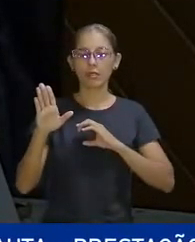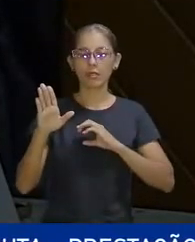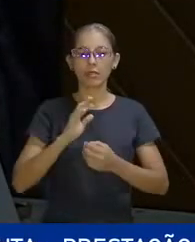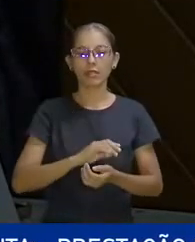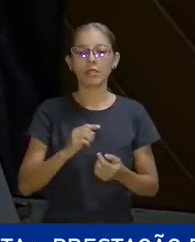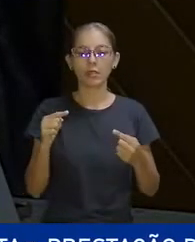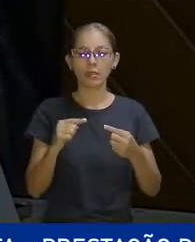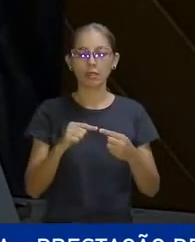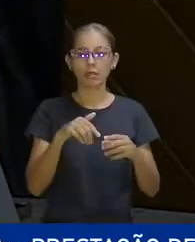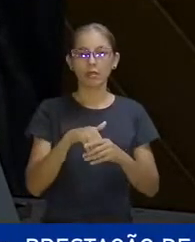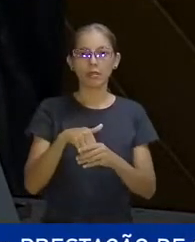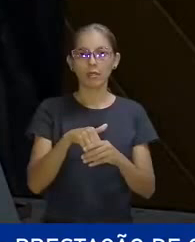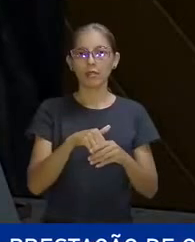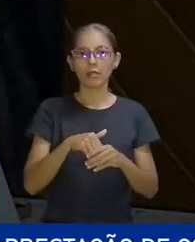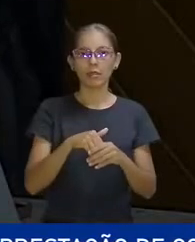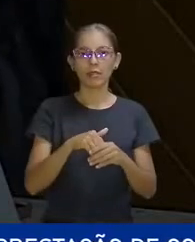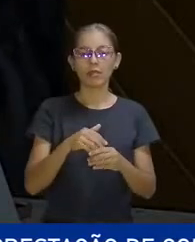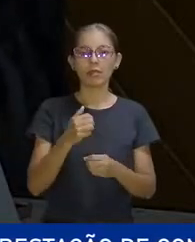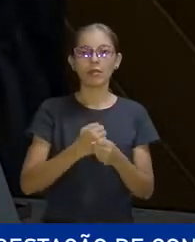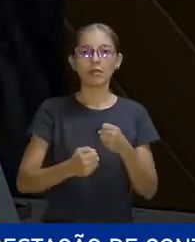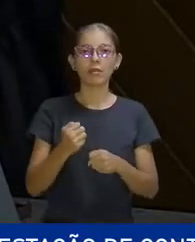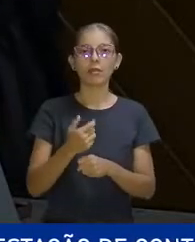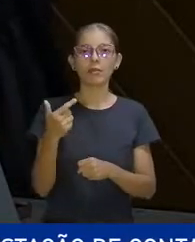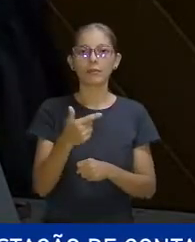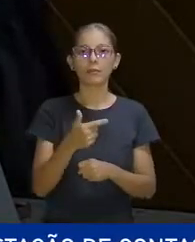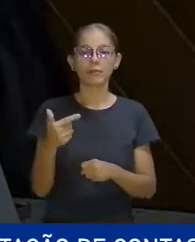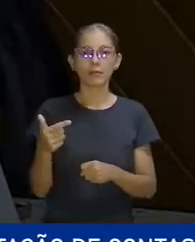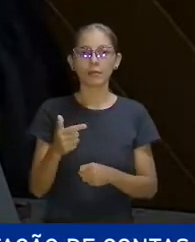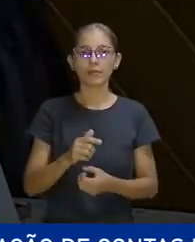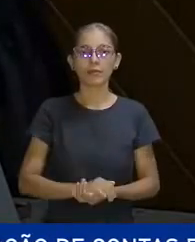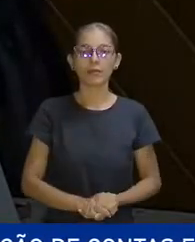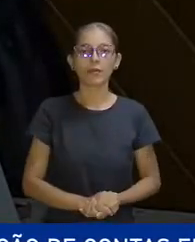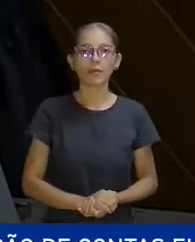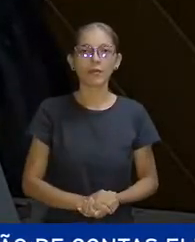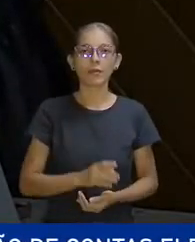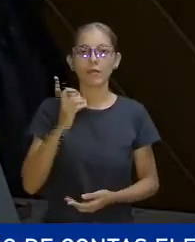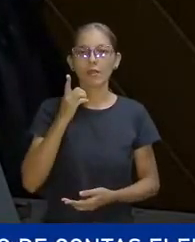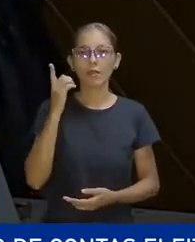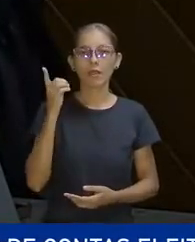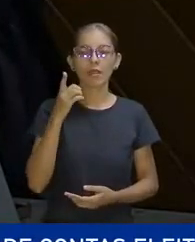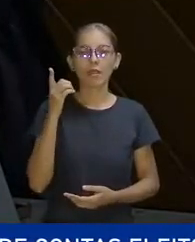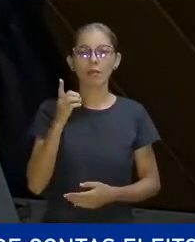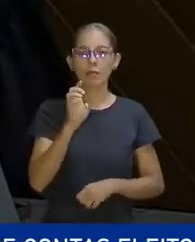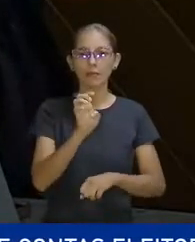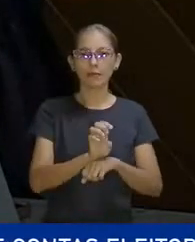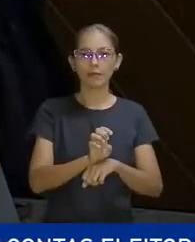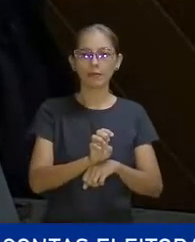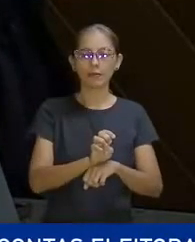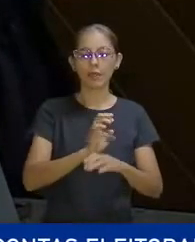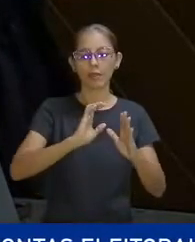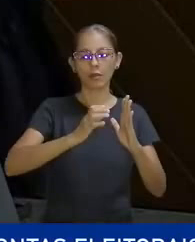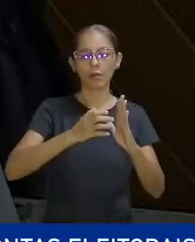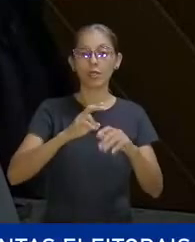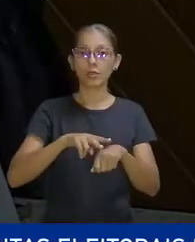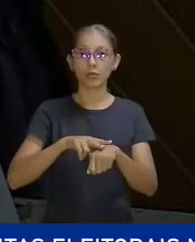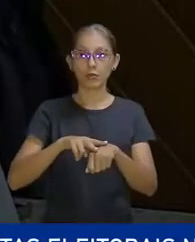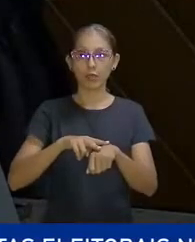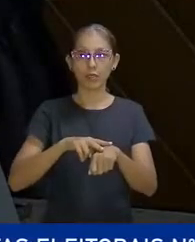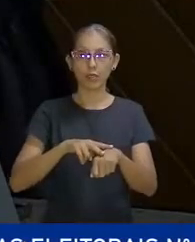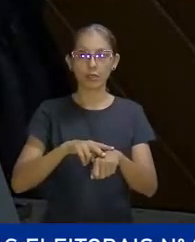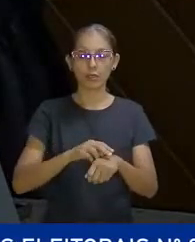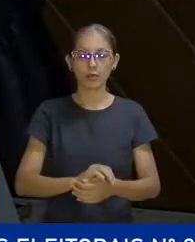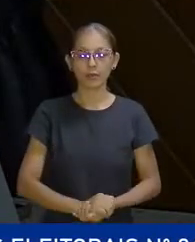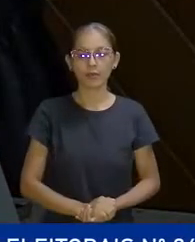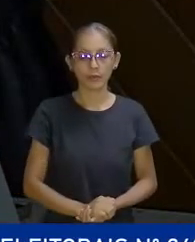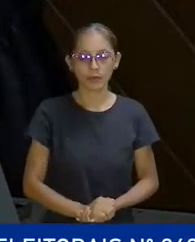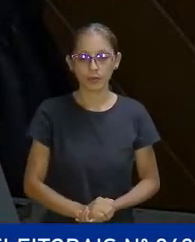eleições gerais de 2022 para o cargo de deputada estadual pelo Partido Verde. A prestação de contas foi